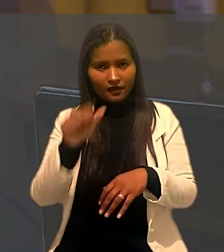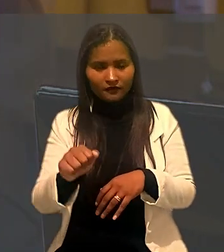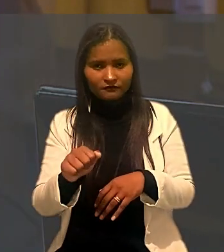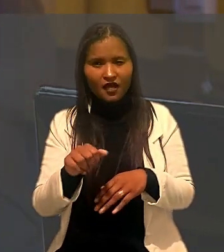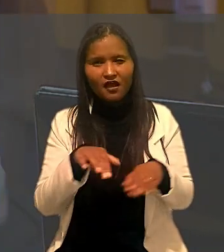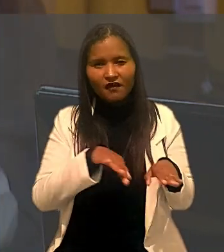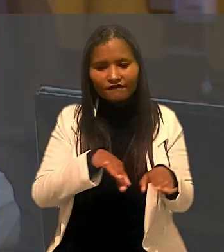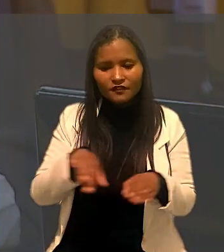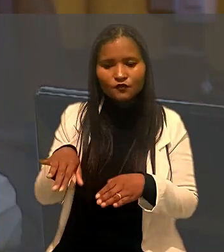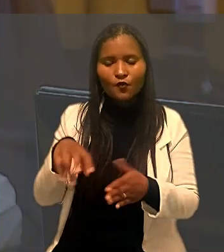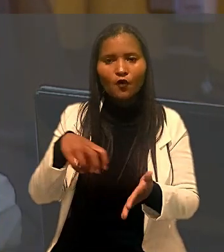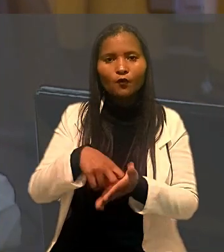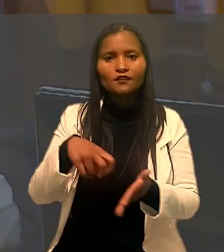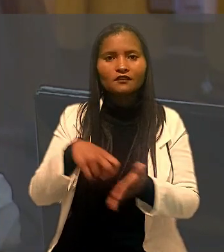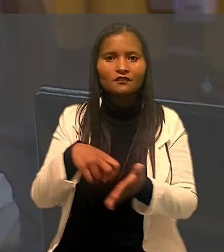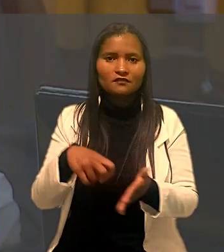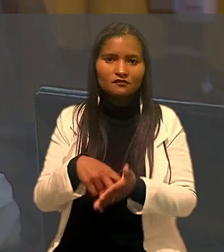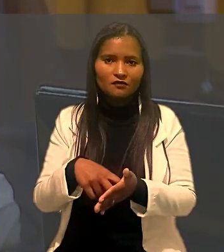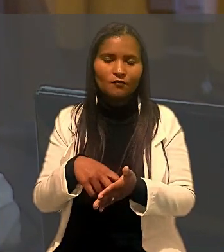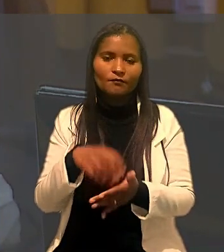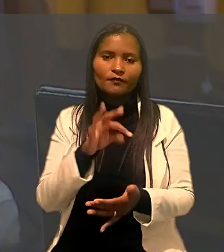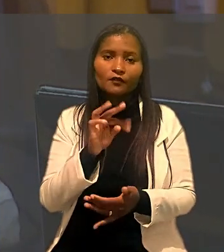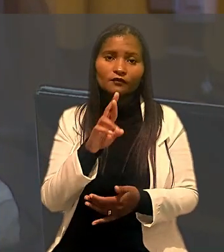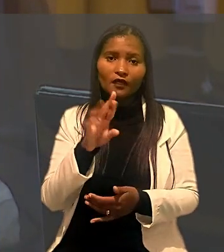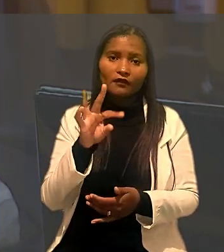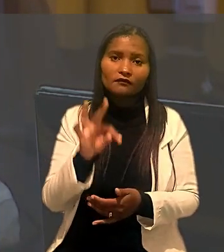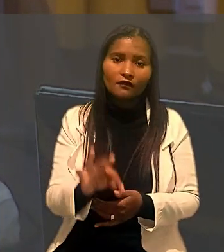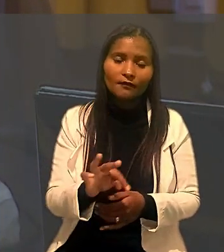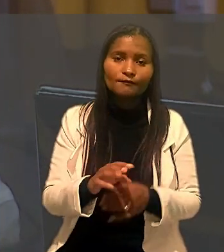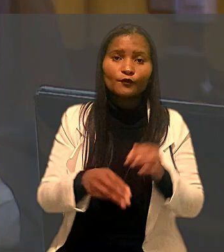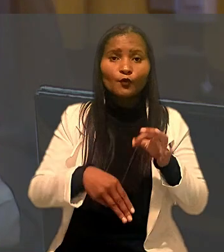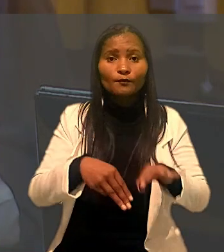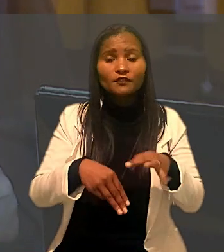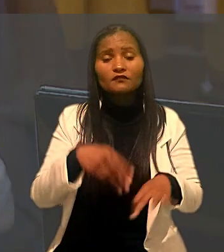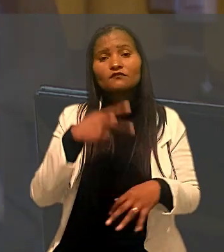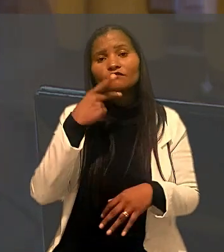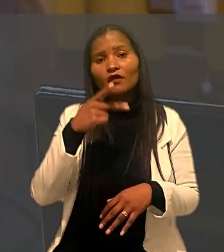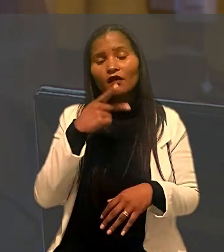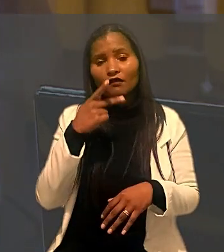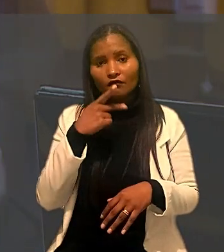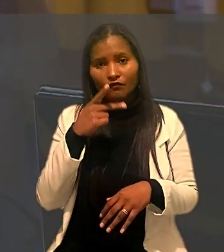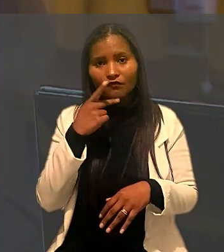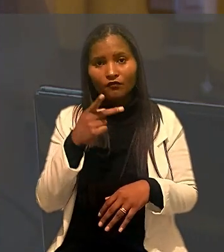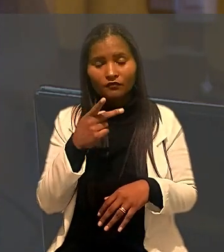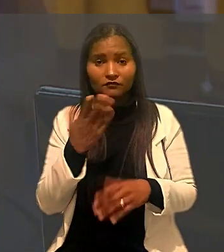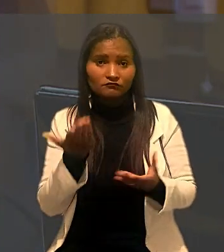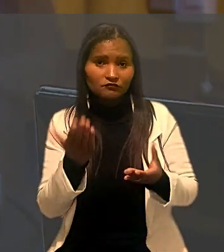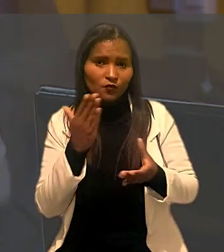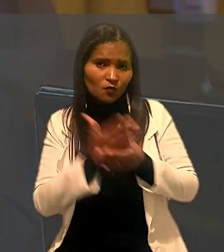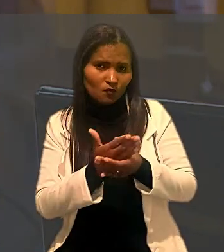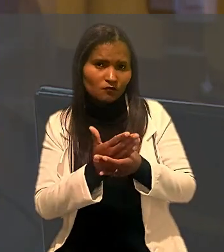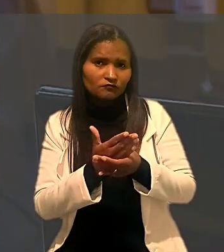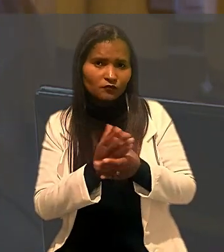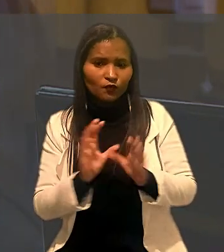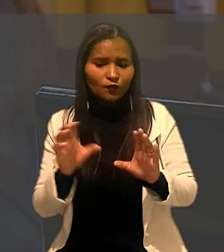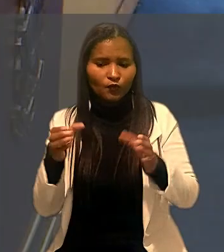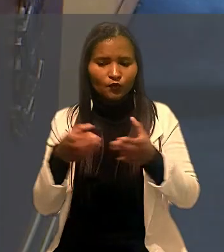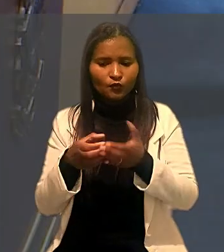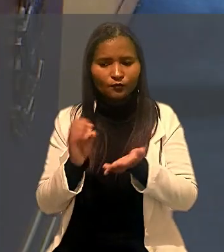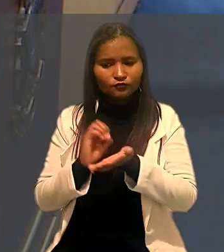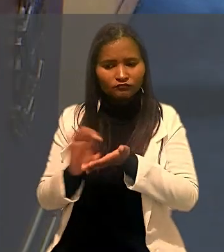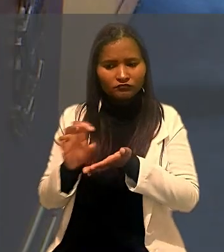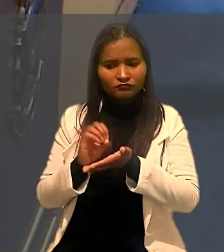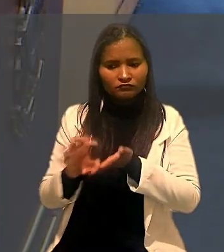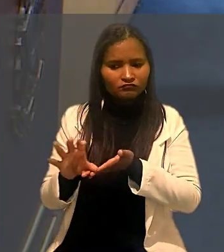Agra Belmonte, afastou a condenação imposta pelo TRT. O ministro destacou que, de acordo com o processo,